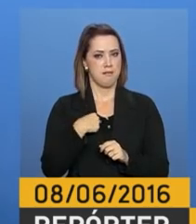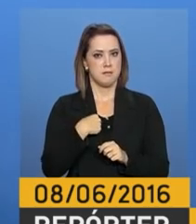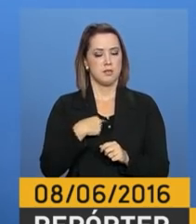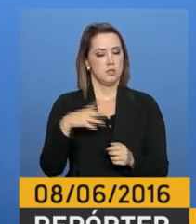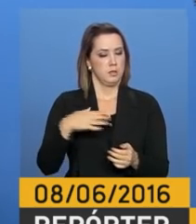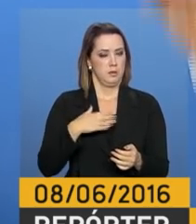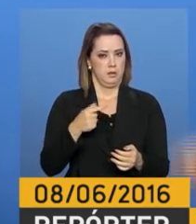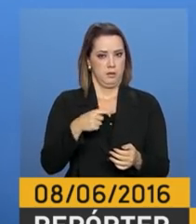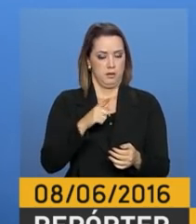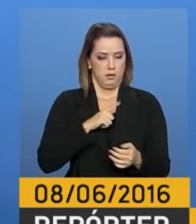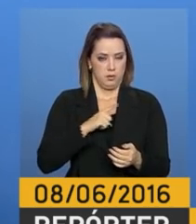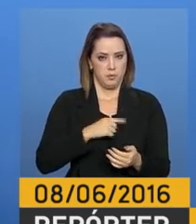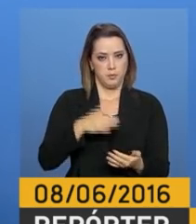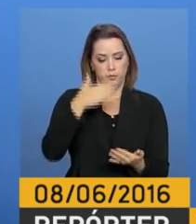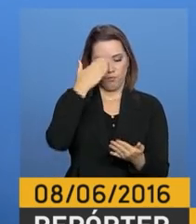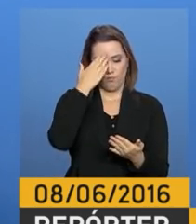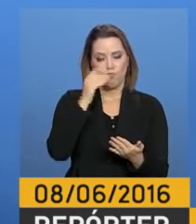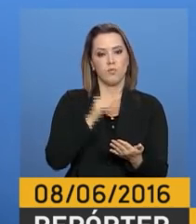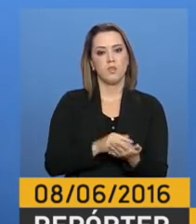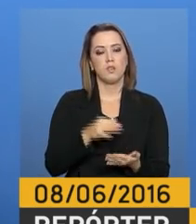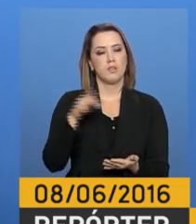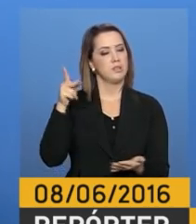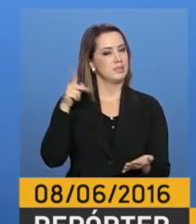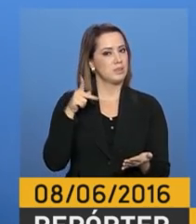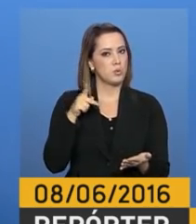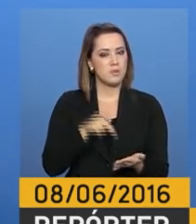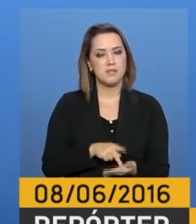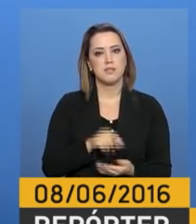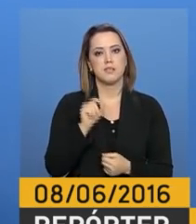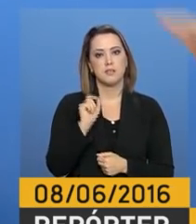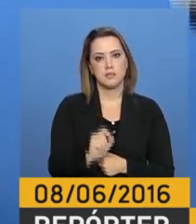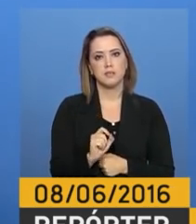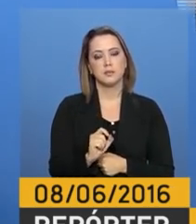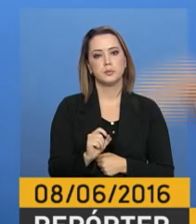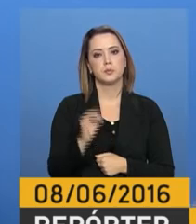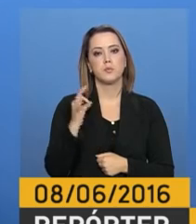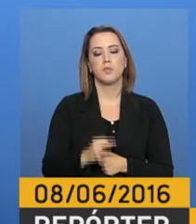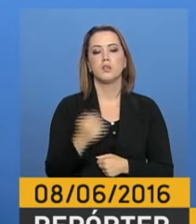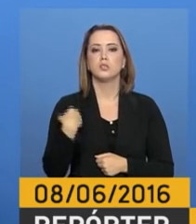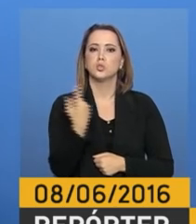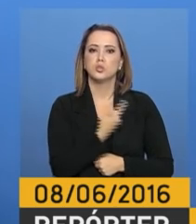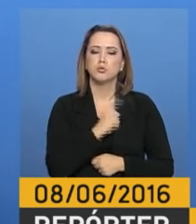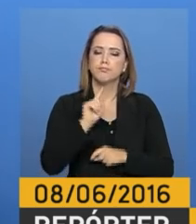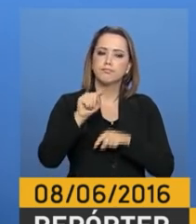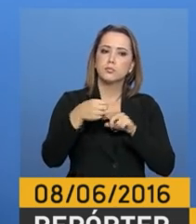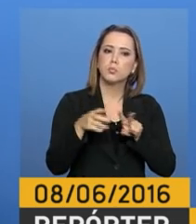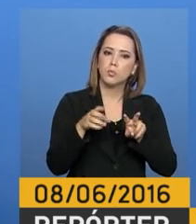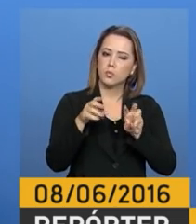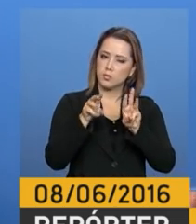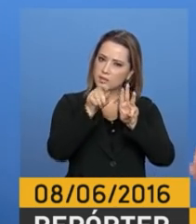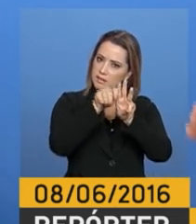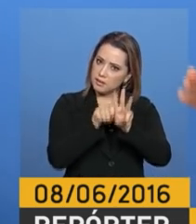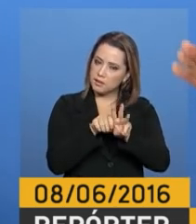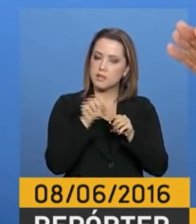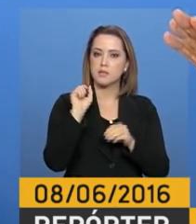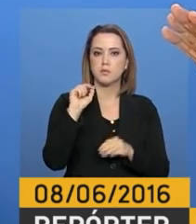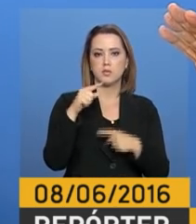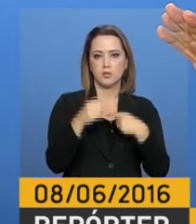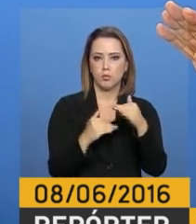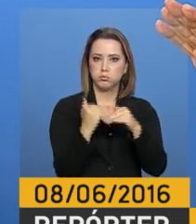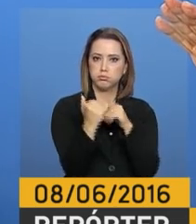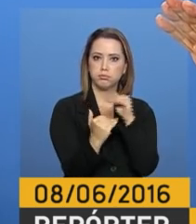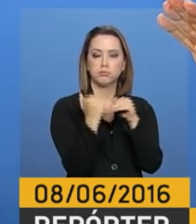chegaremos a nos próximos trimestres a retomar um crescimento do Brasil